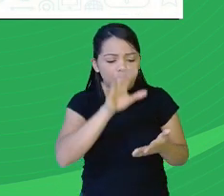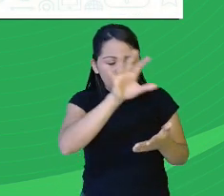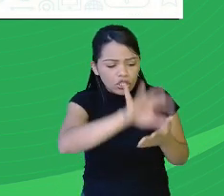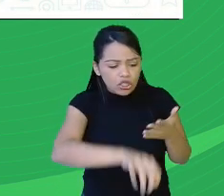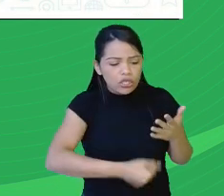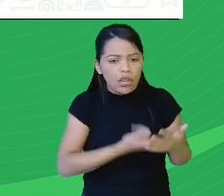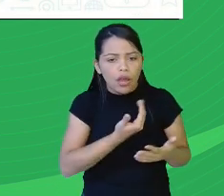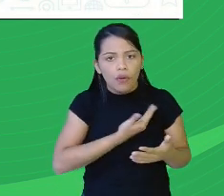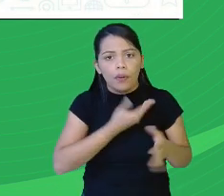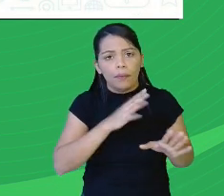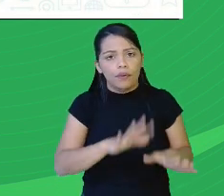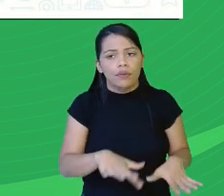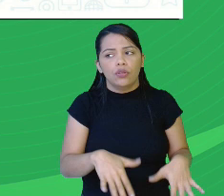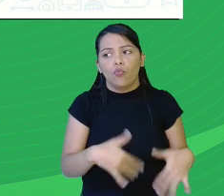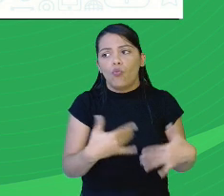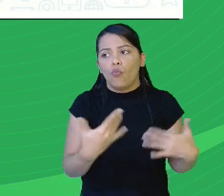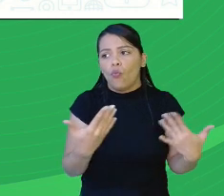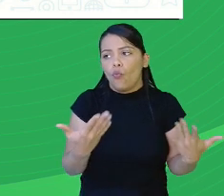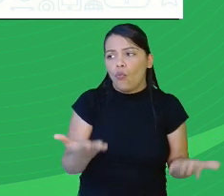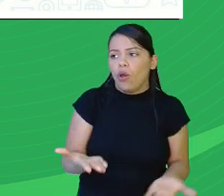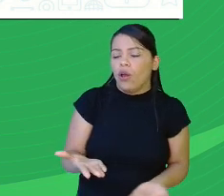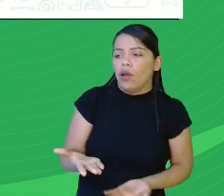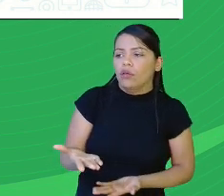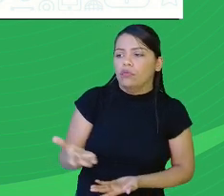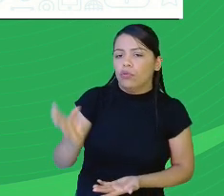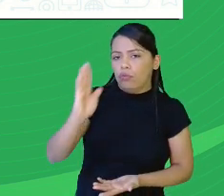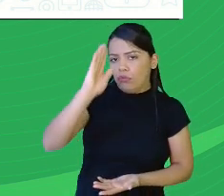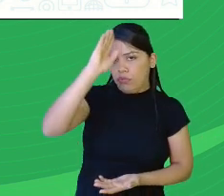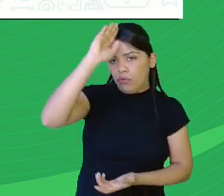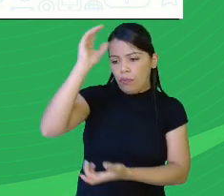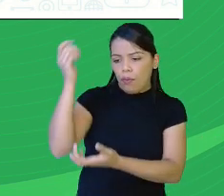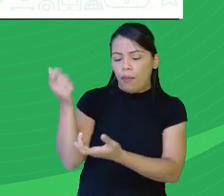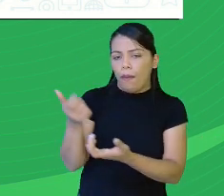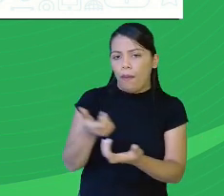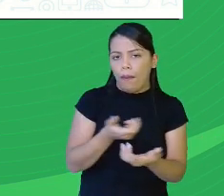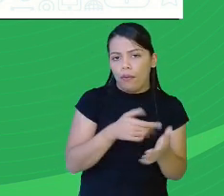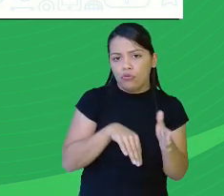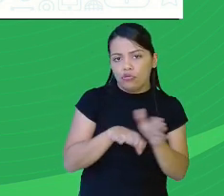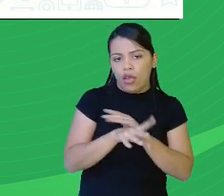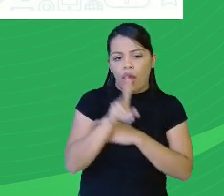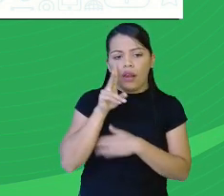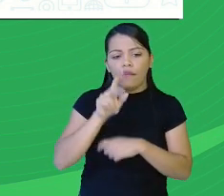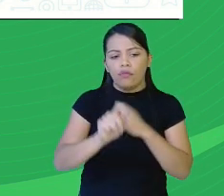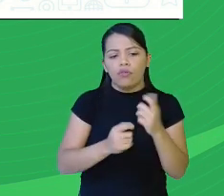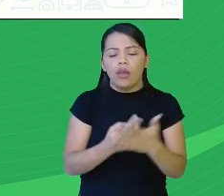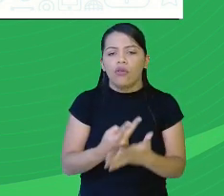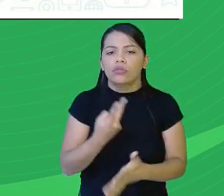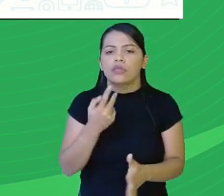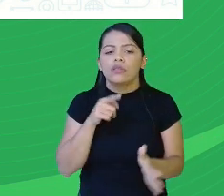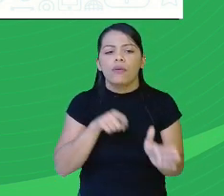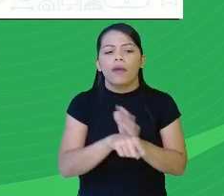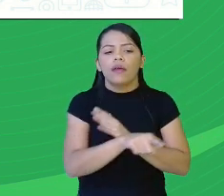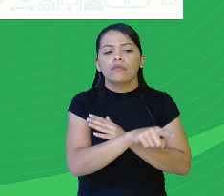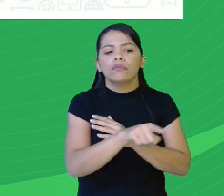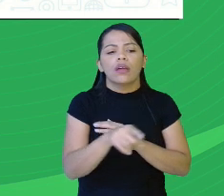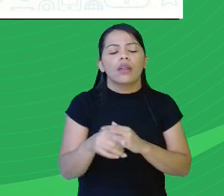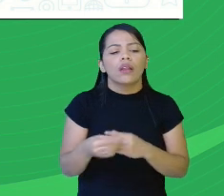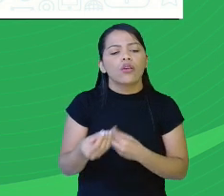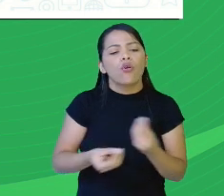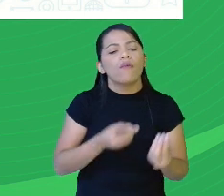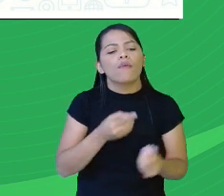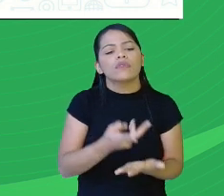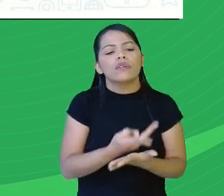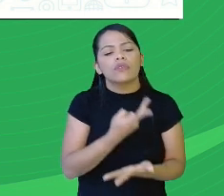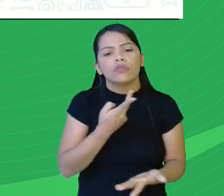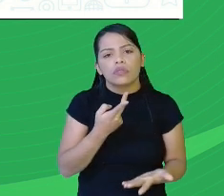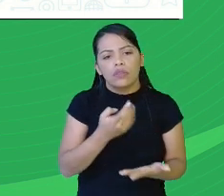Quando os bombeiros chegaram e viram o que havia acontecido, perguntaram ao menino: "Como você